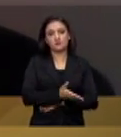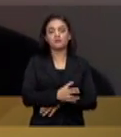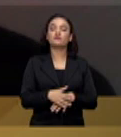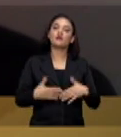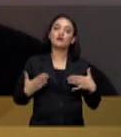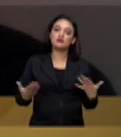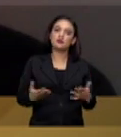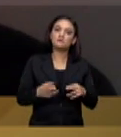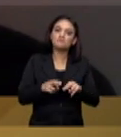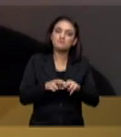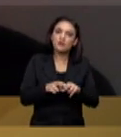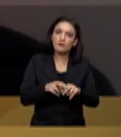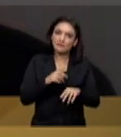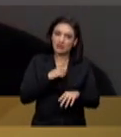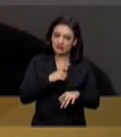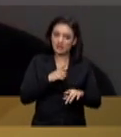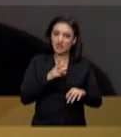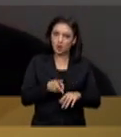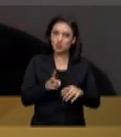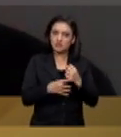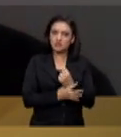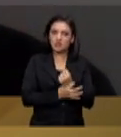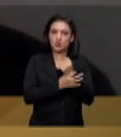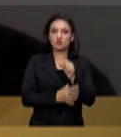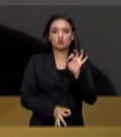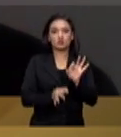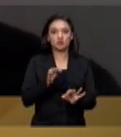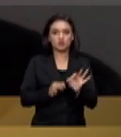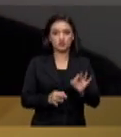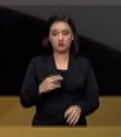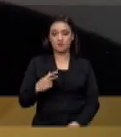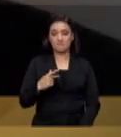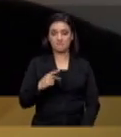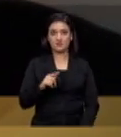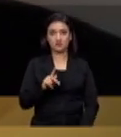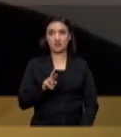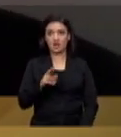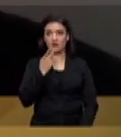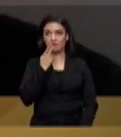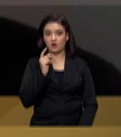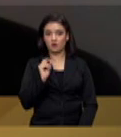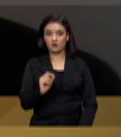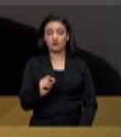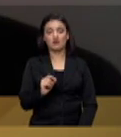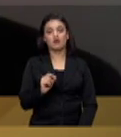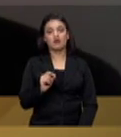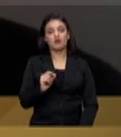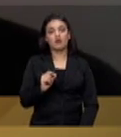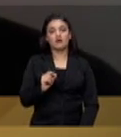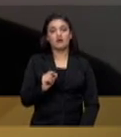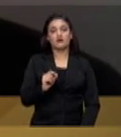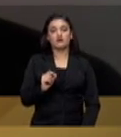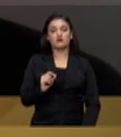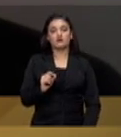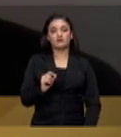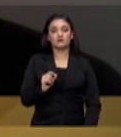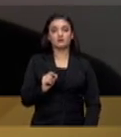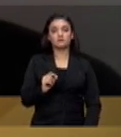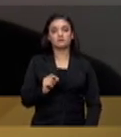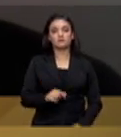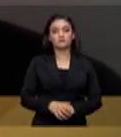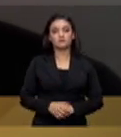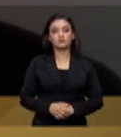prestígio à segurança jurídica, assevera ainda a Procuradoria que se aplicaria o caso à teoria